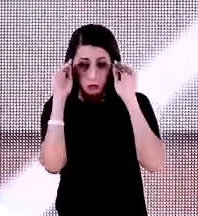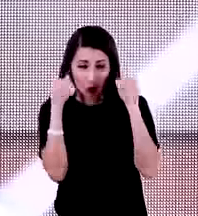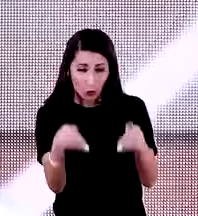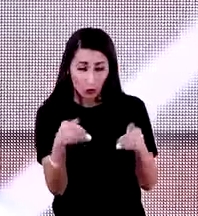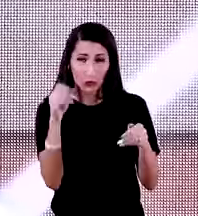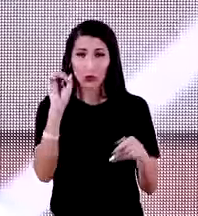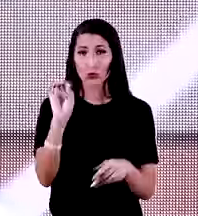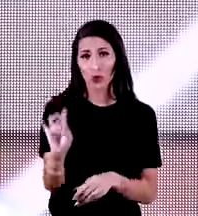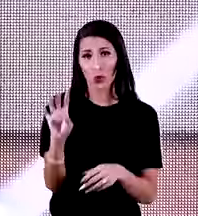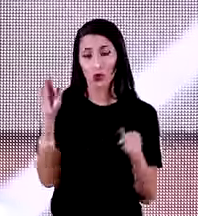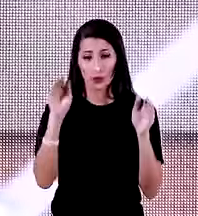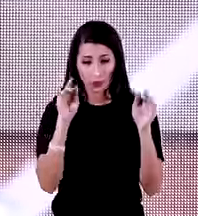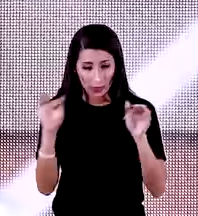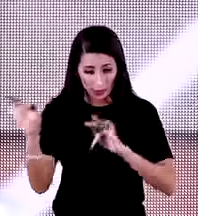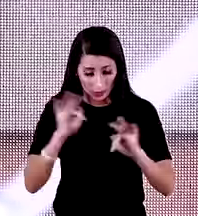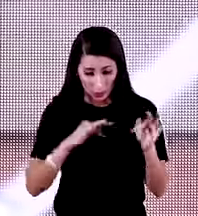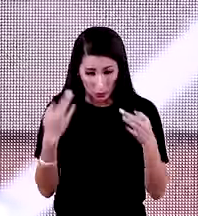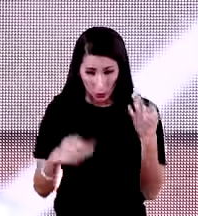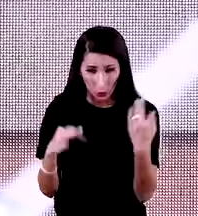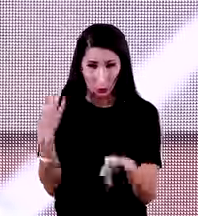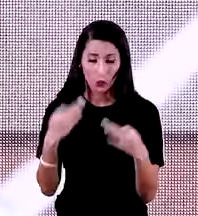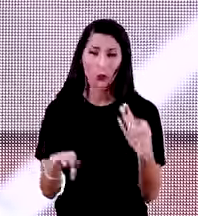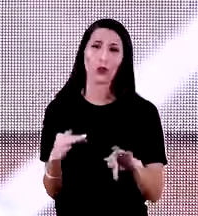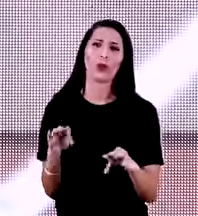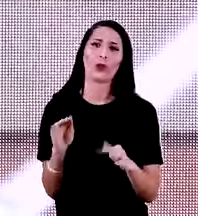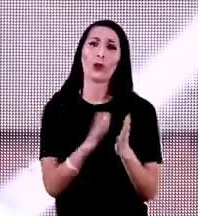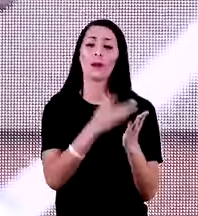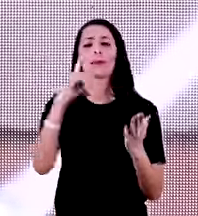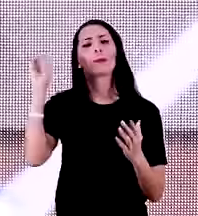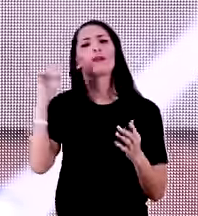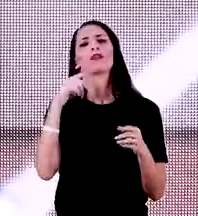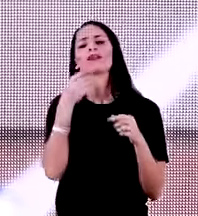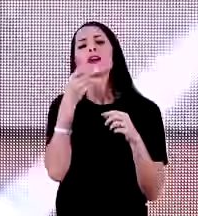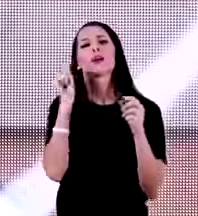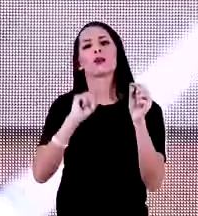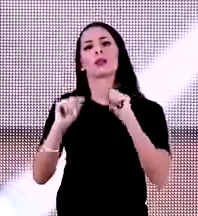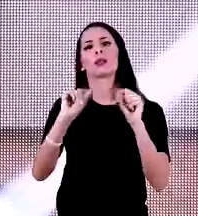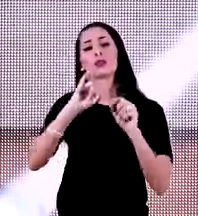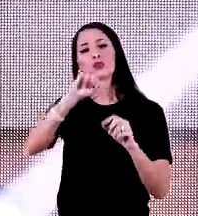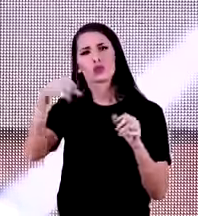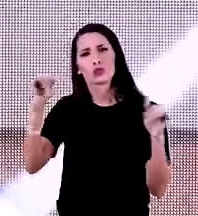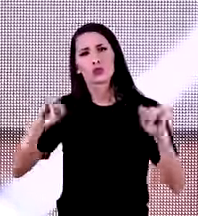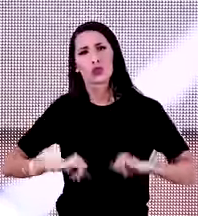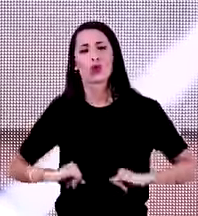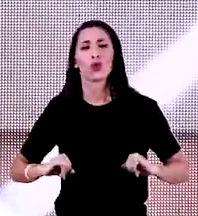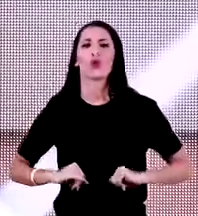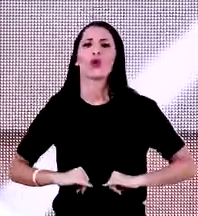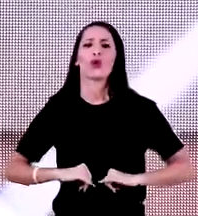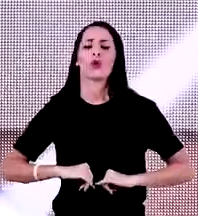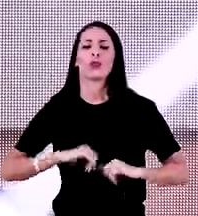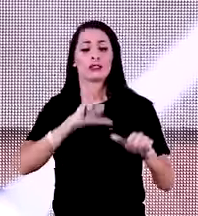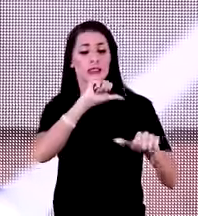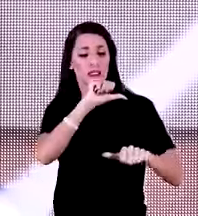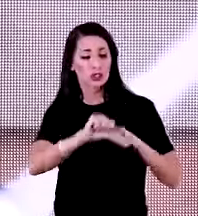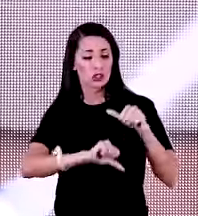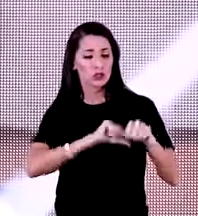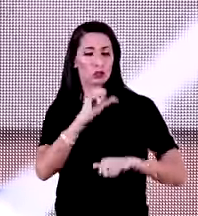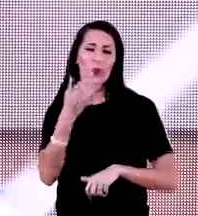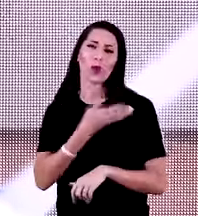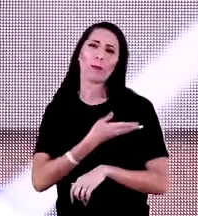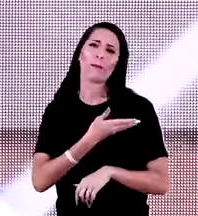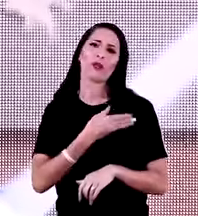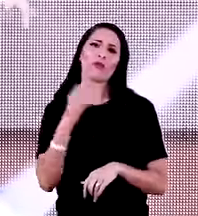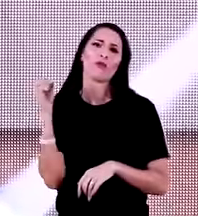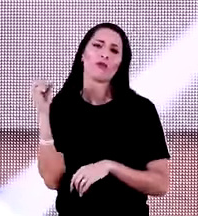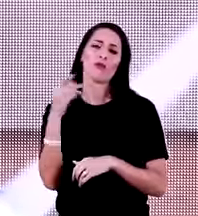momento, Jó ora pelos seus amigos, ou seja, ele se transforma num amigo de verdade. Ele se transforma numa